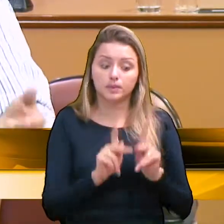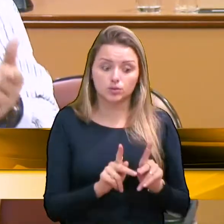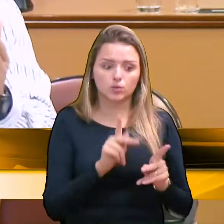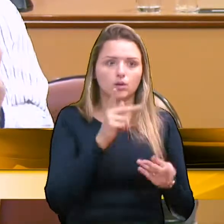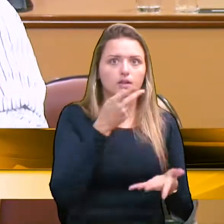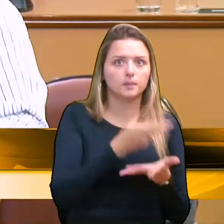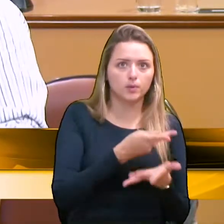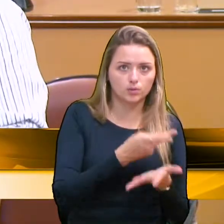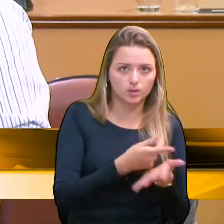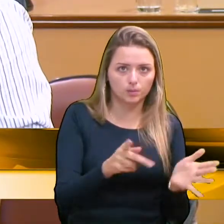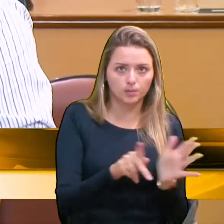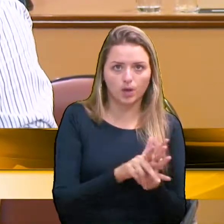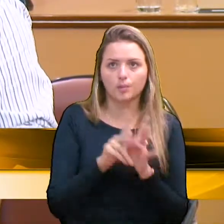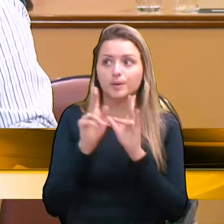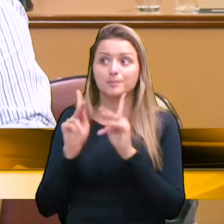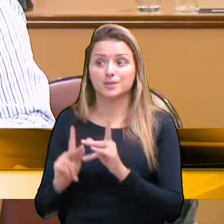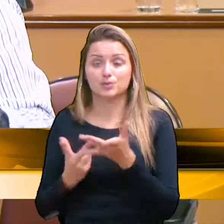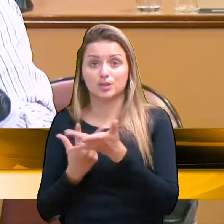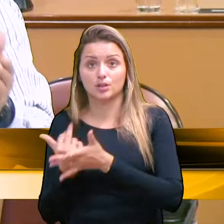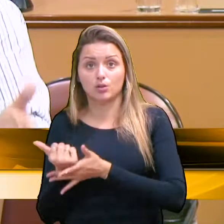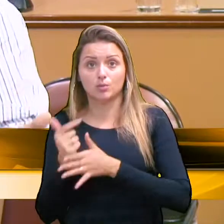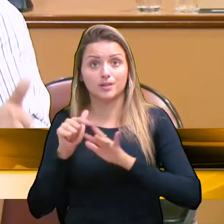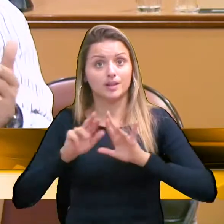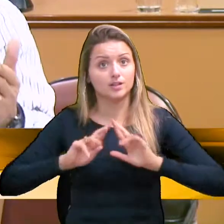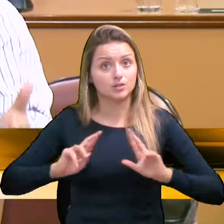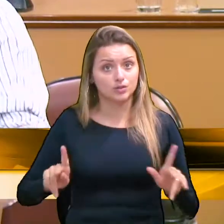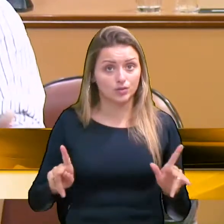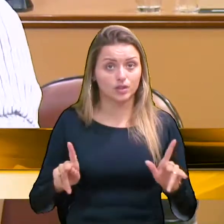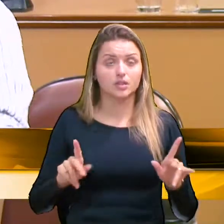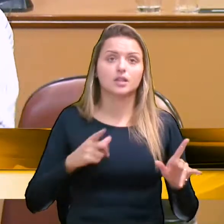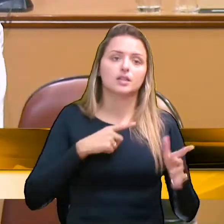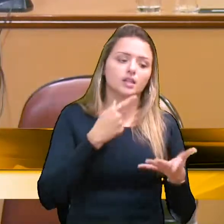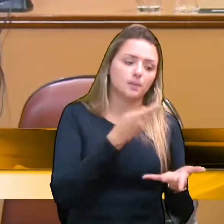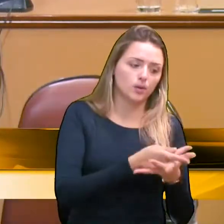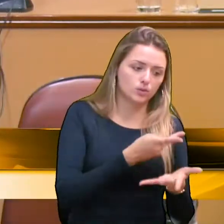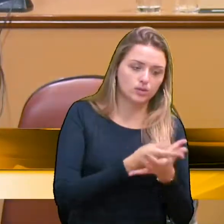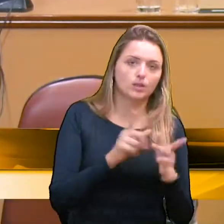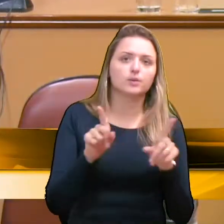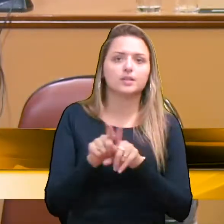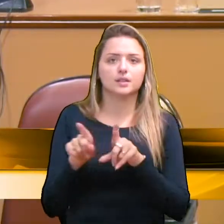vezes, aqui no, como que eu falei, é múltiplo, que é produtor e também